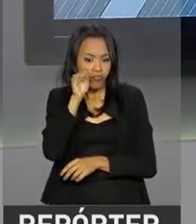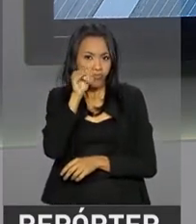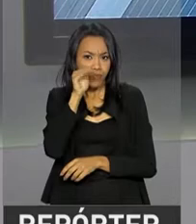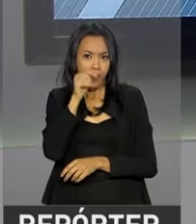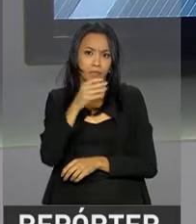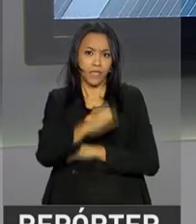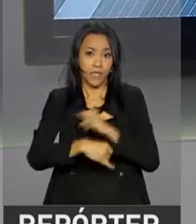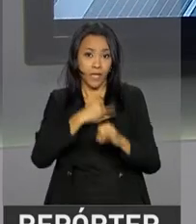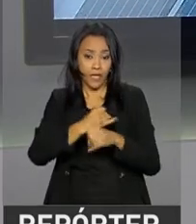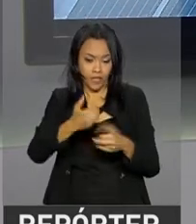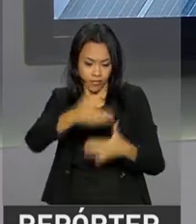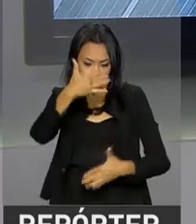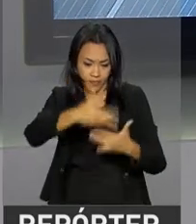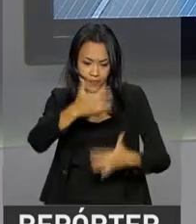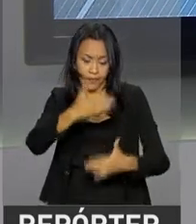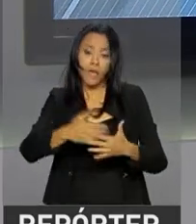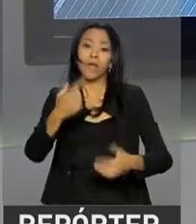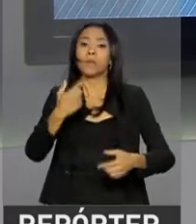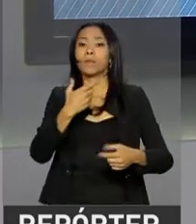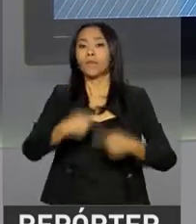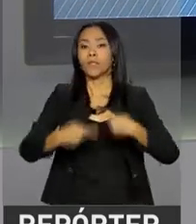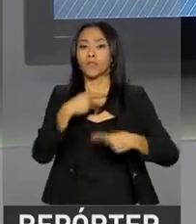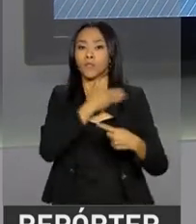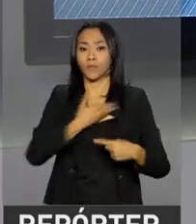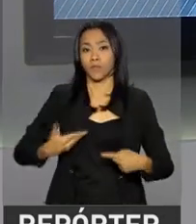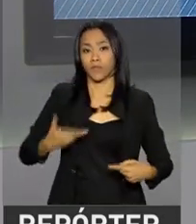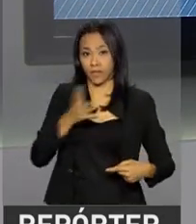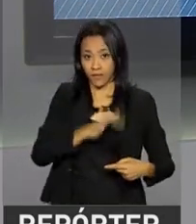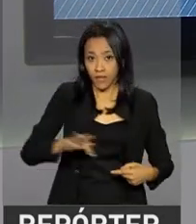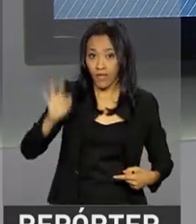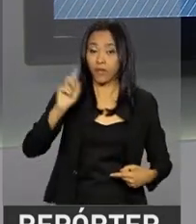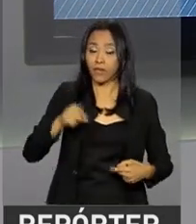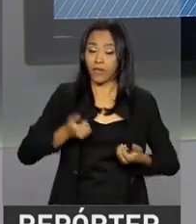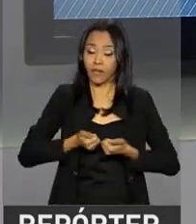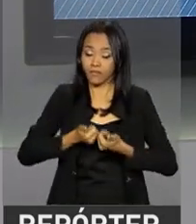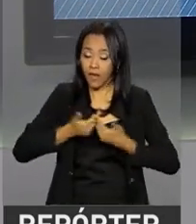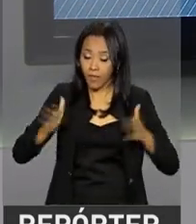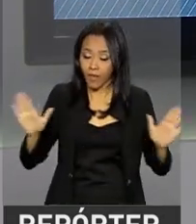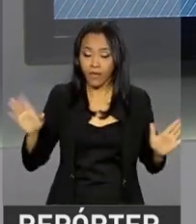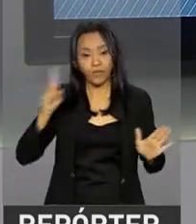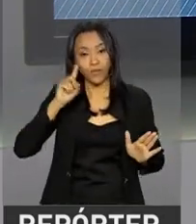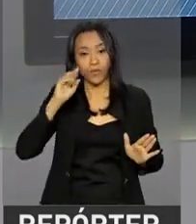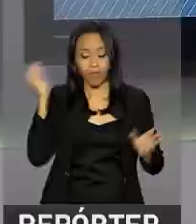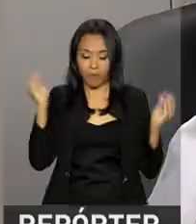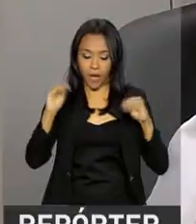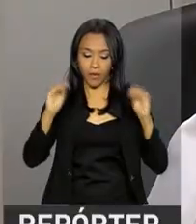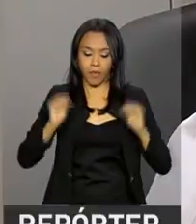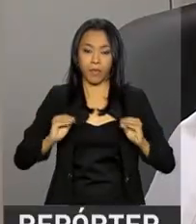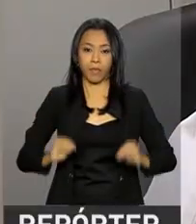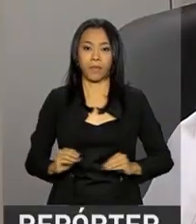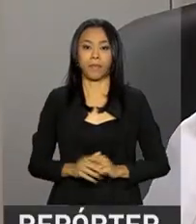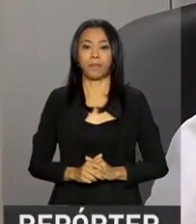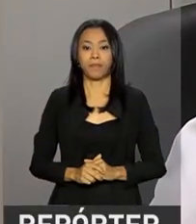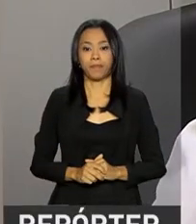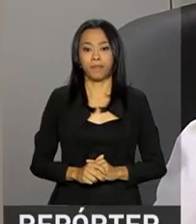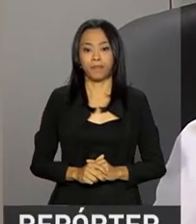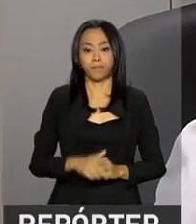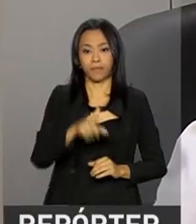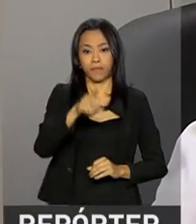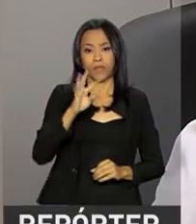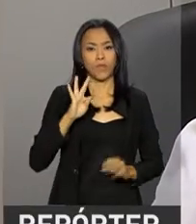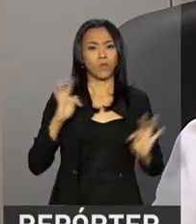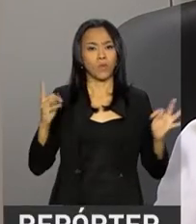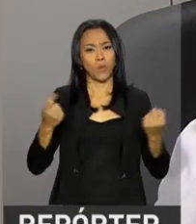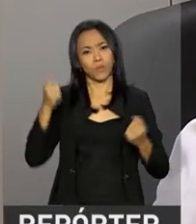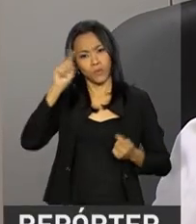destacam as políticas públicas do governo federal e são disponibilizados diariamente todos os